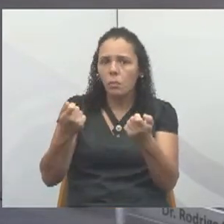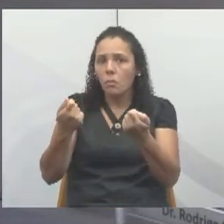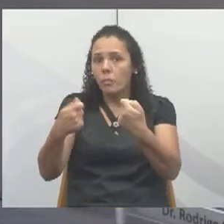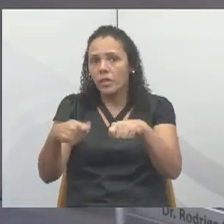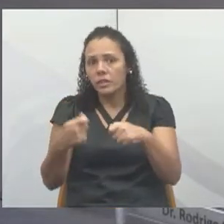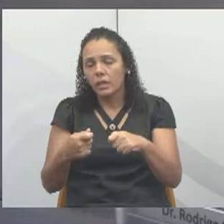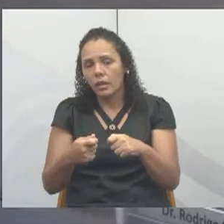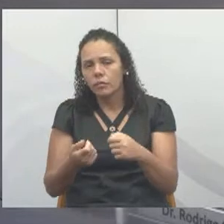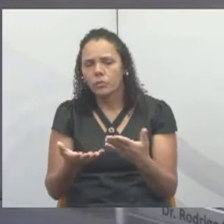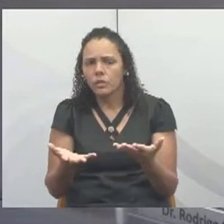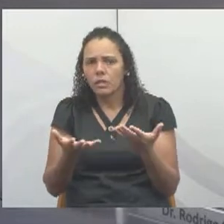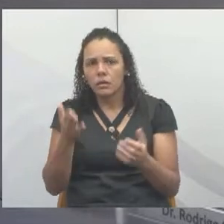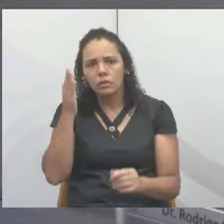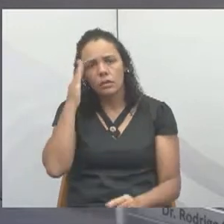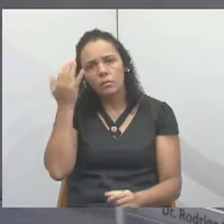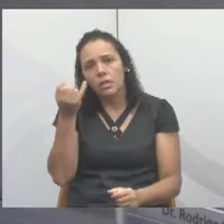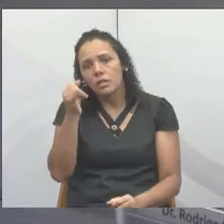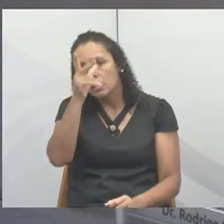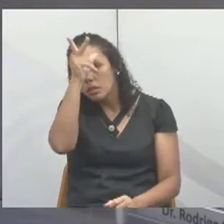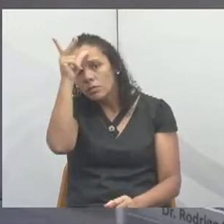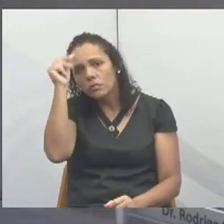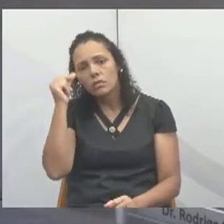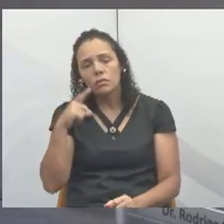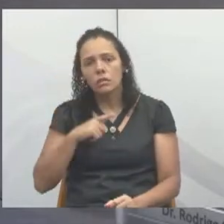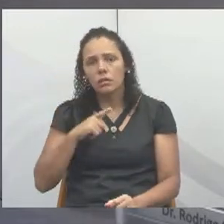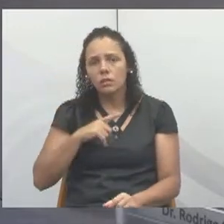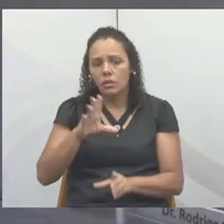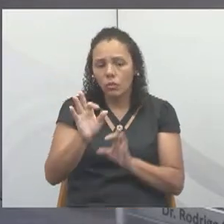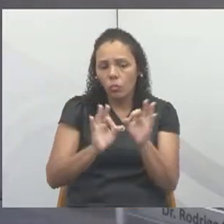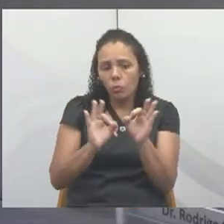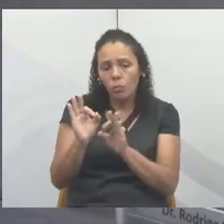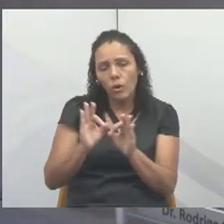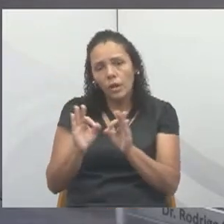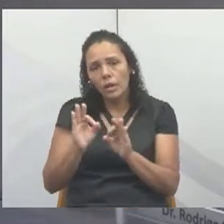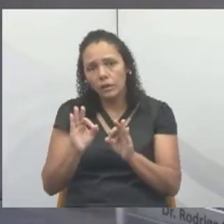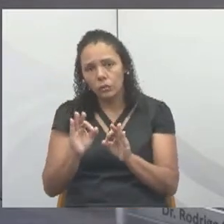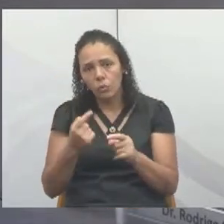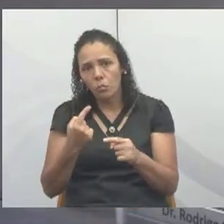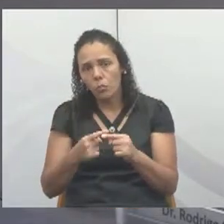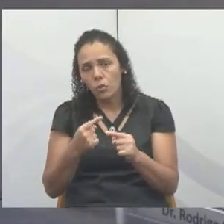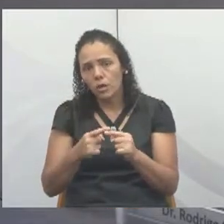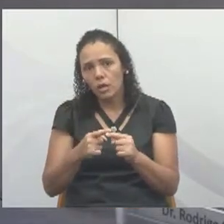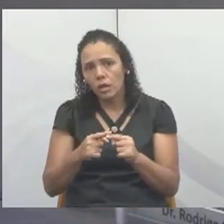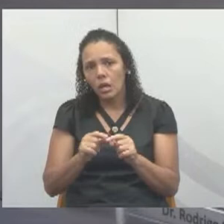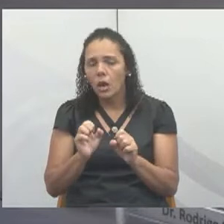prefeitura tem algum plano para isso, e já que isso pode